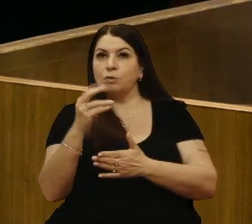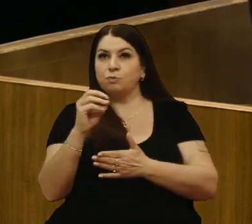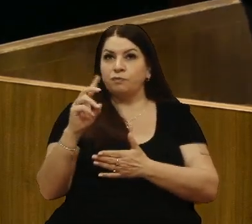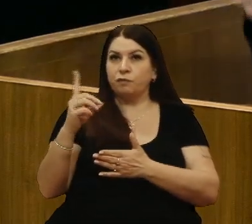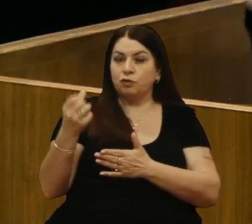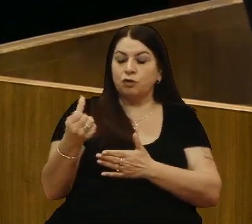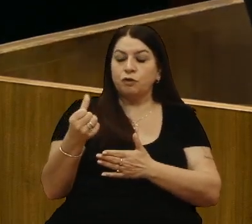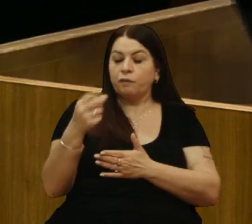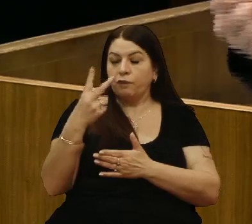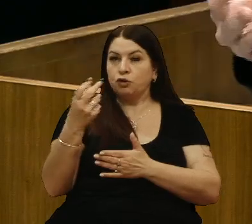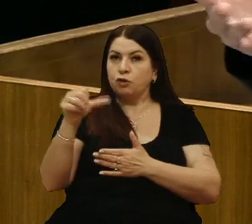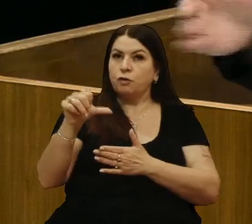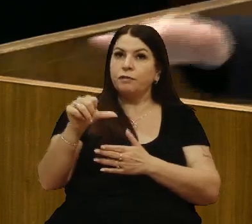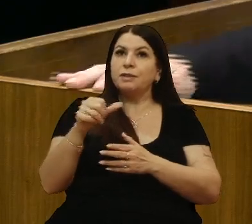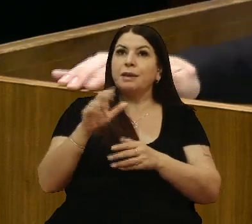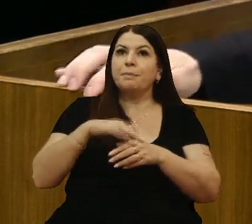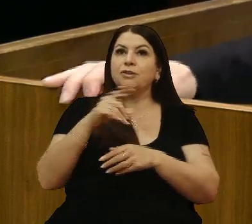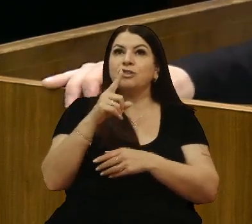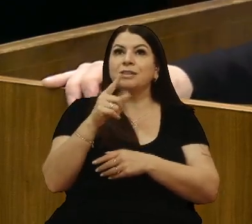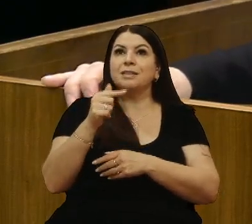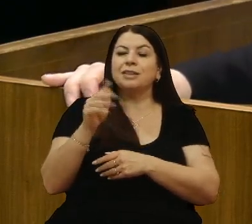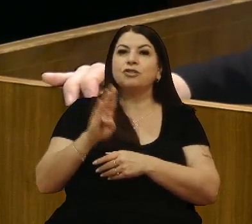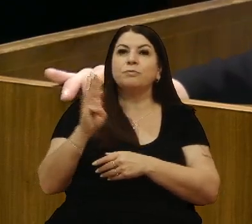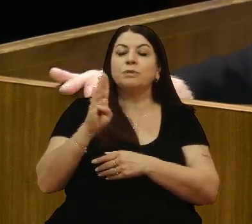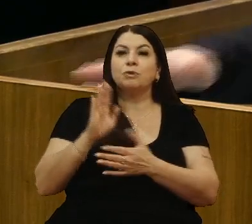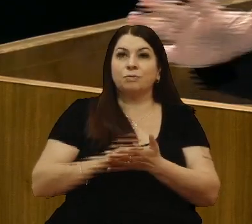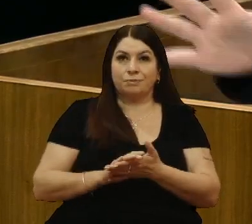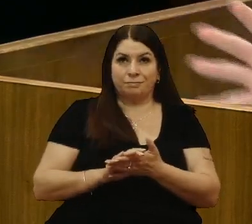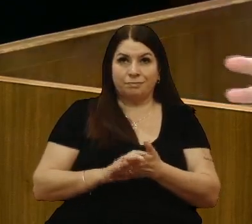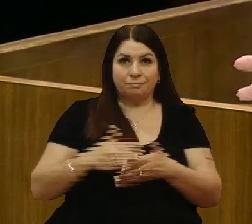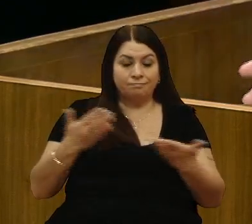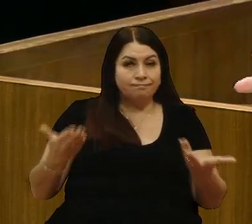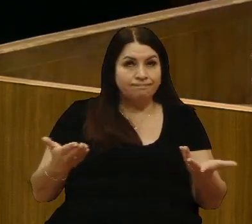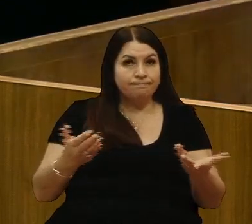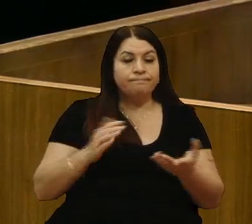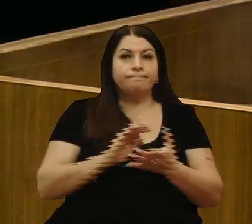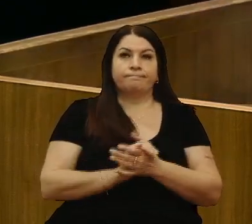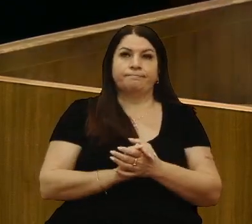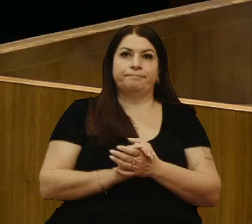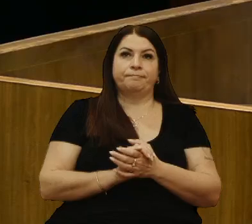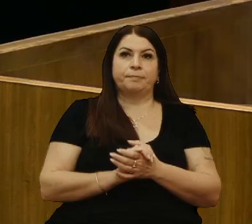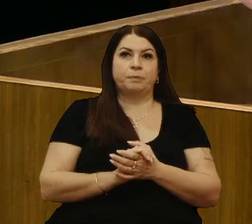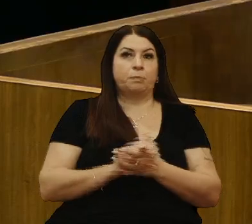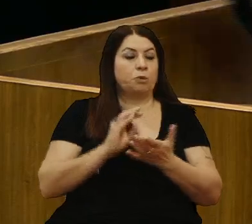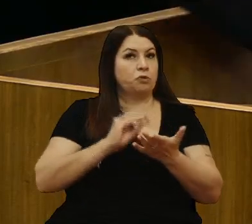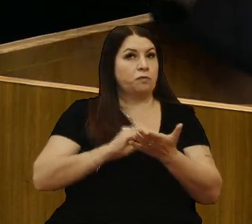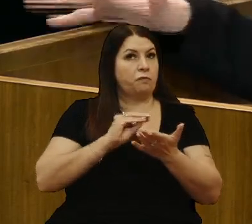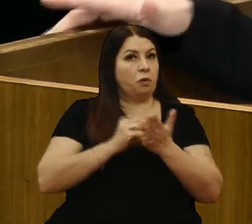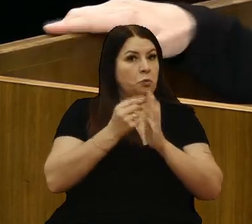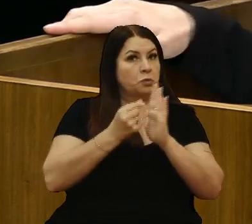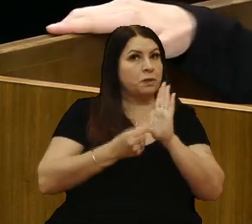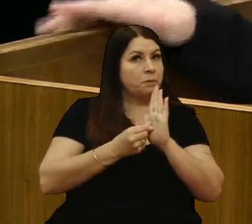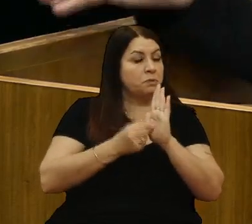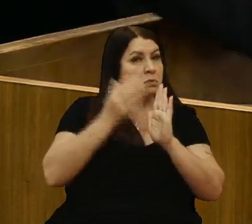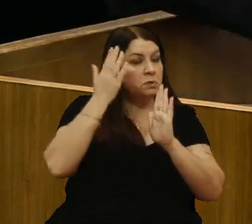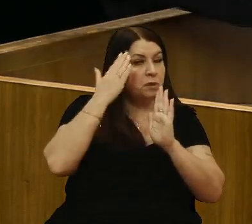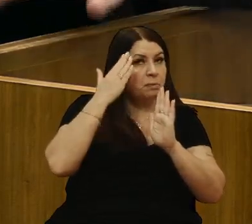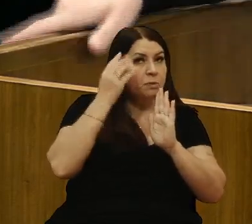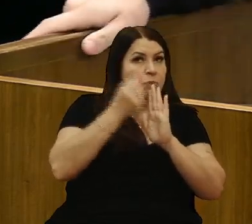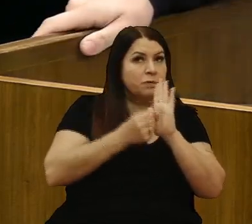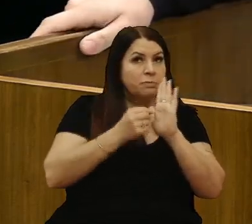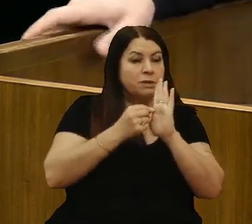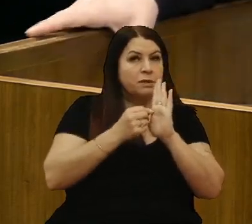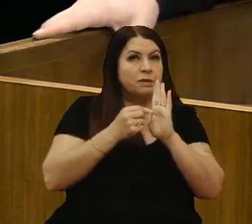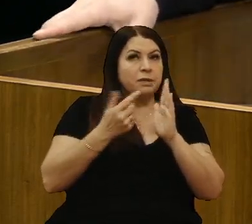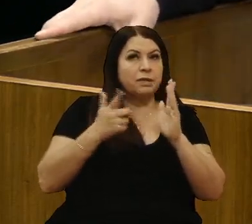de 17 bilhões. Então, assim, pode ser que falte orçamento, porque a gente sabe que orçamento é uma questão